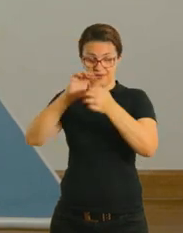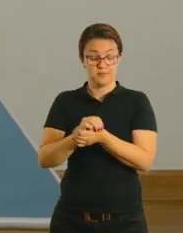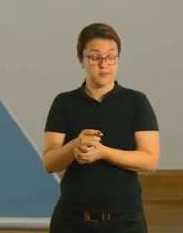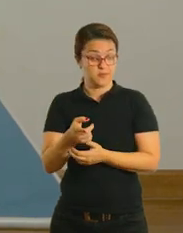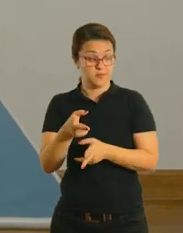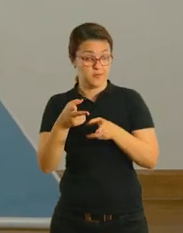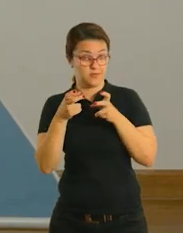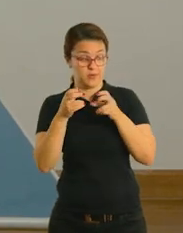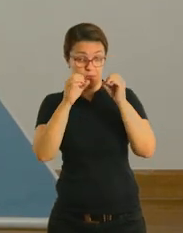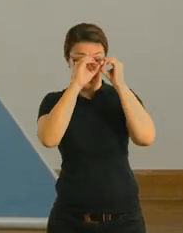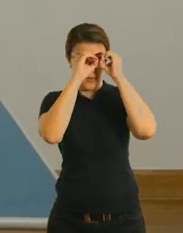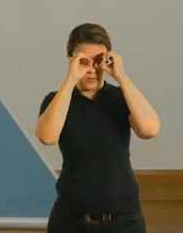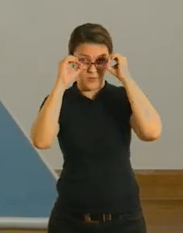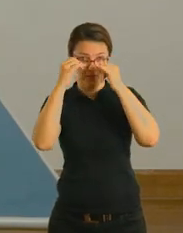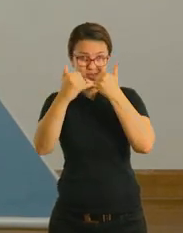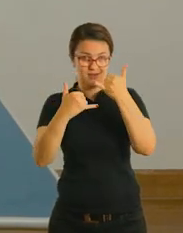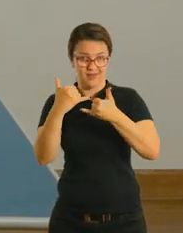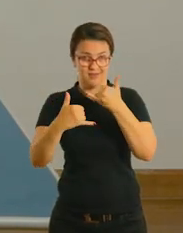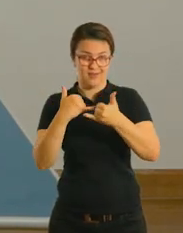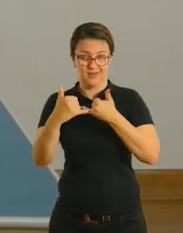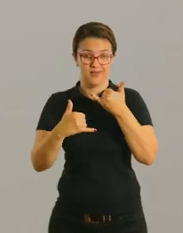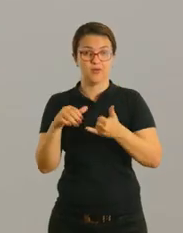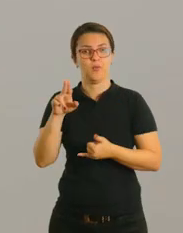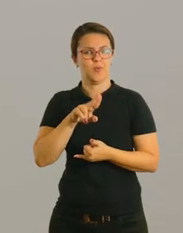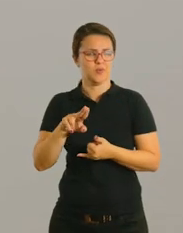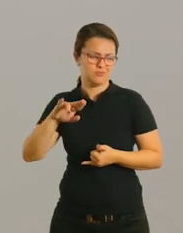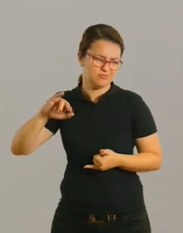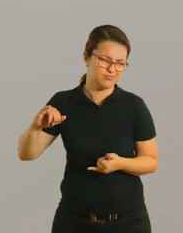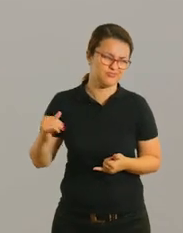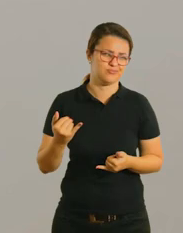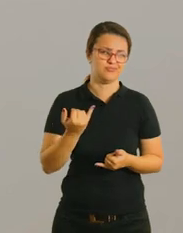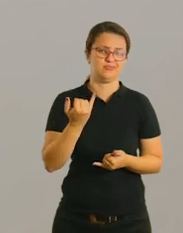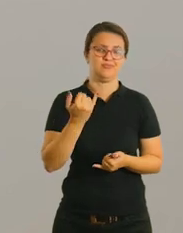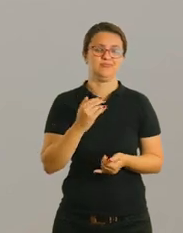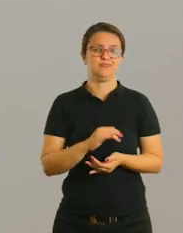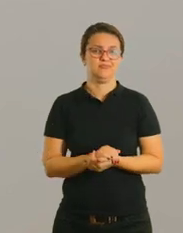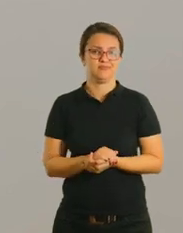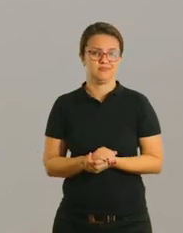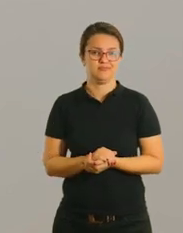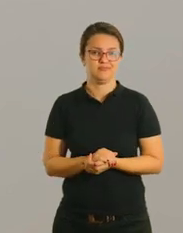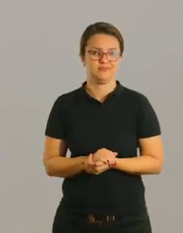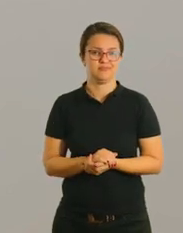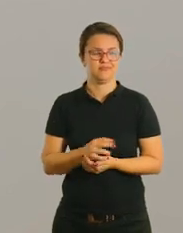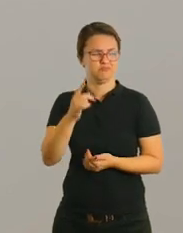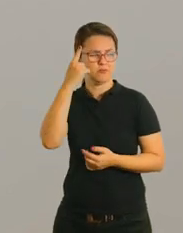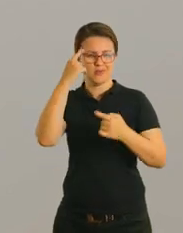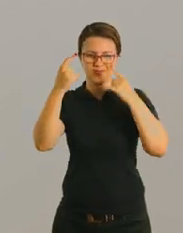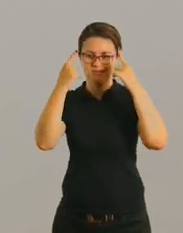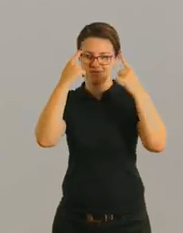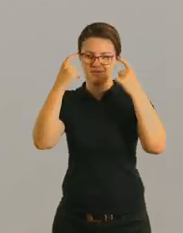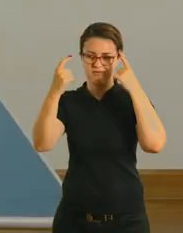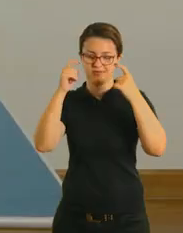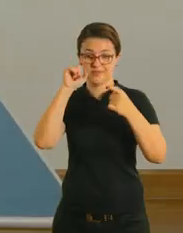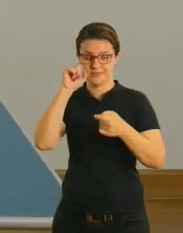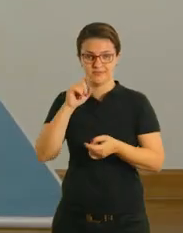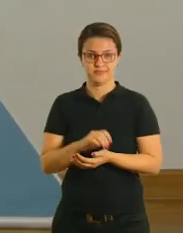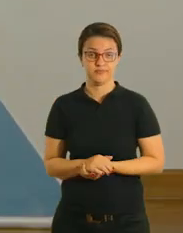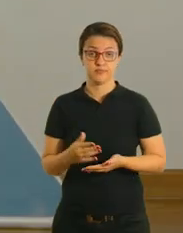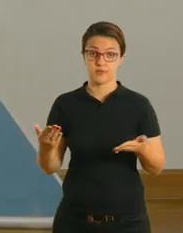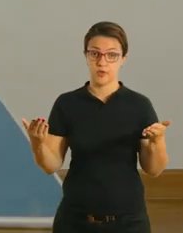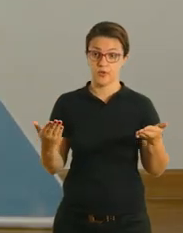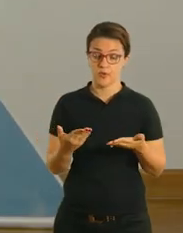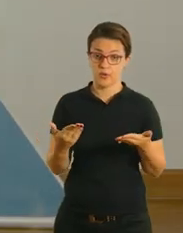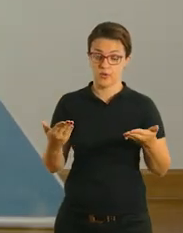3 olhinhos todos para vocês brincarem. Usem e abusem e usem muita a imaginação.